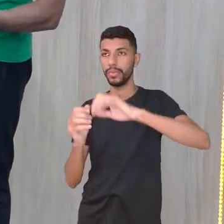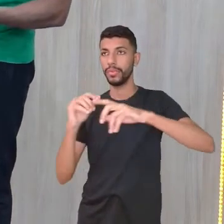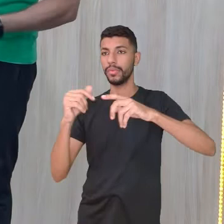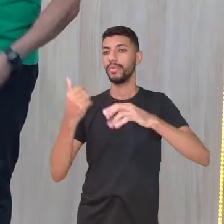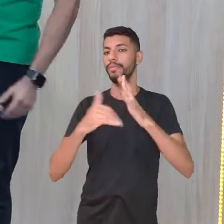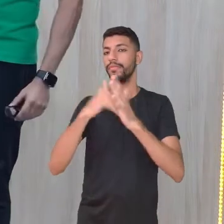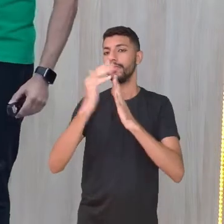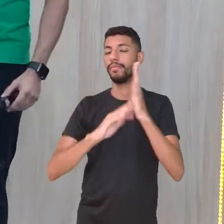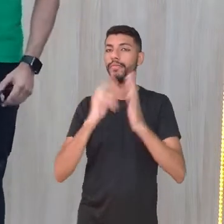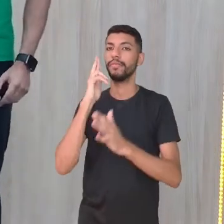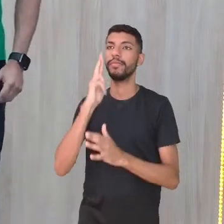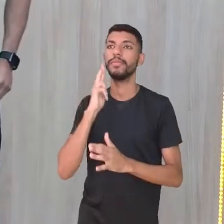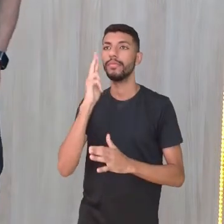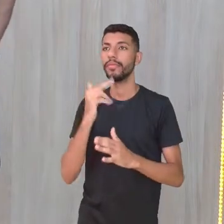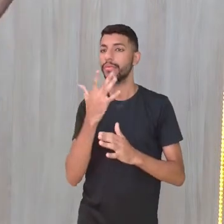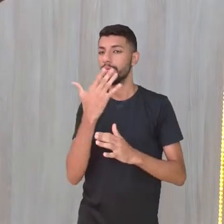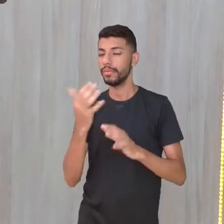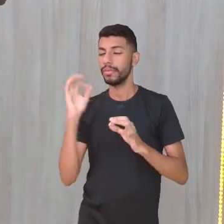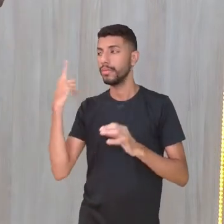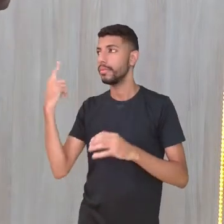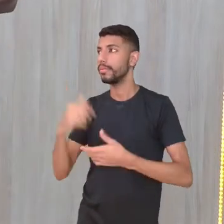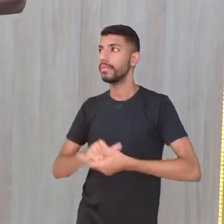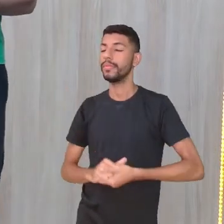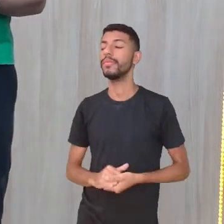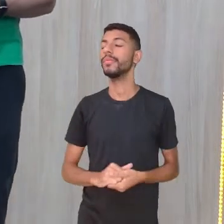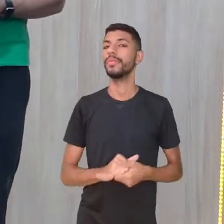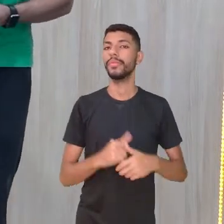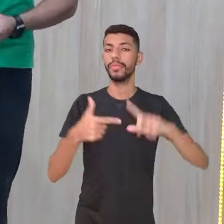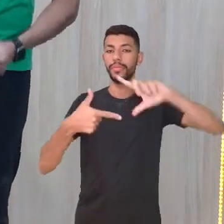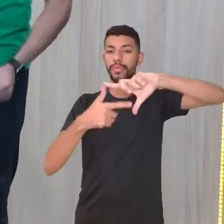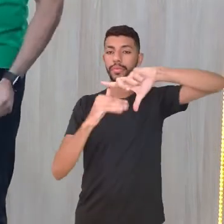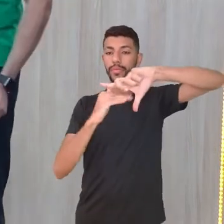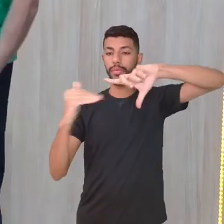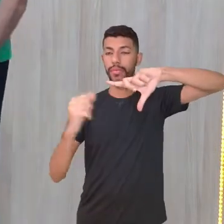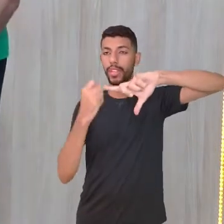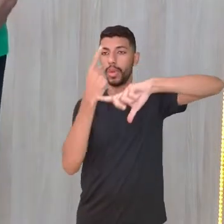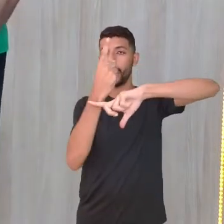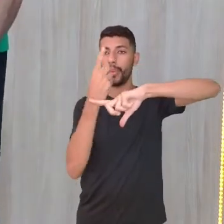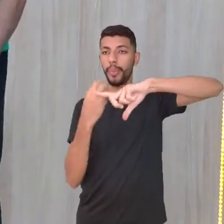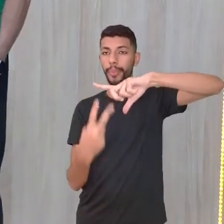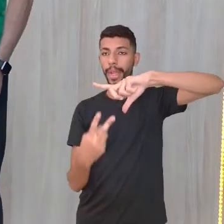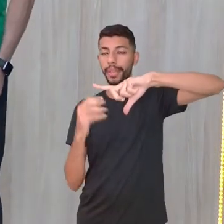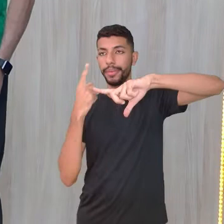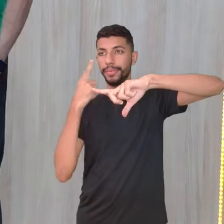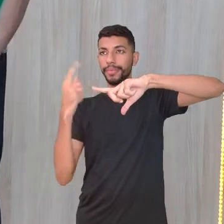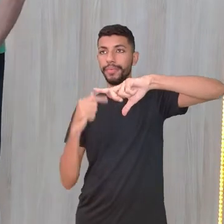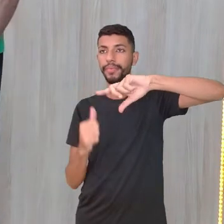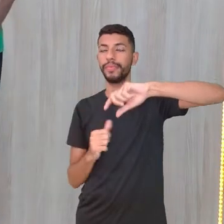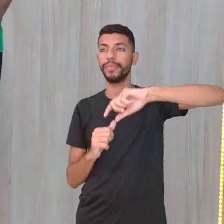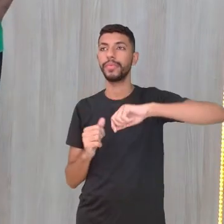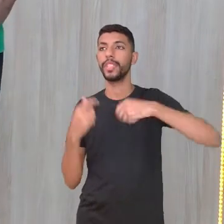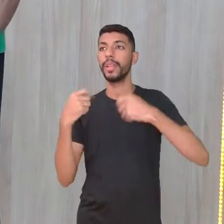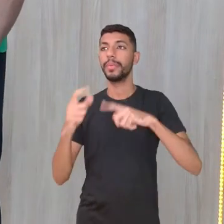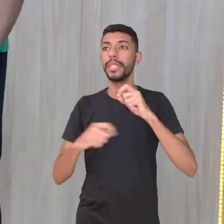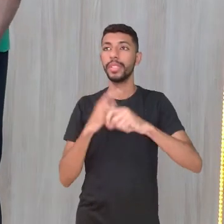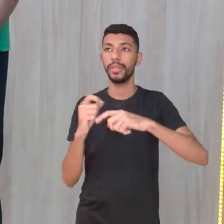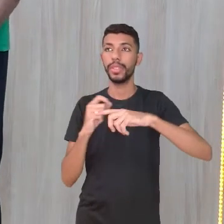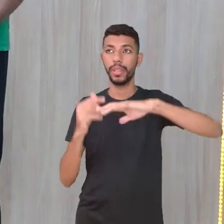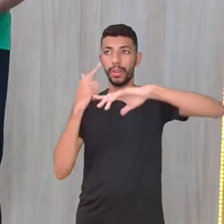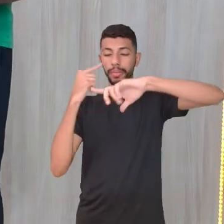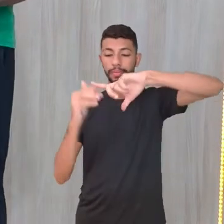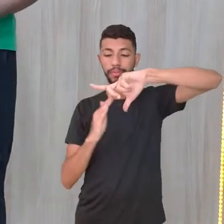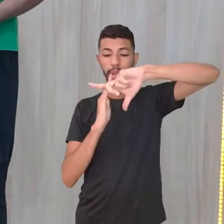rosa esse pedacinho aí, 1/2. Agora, o que é que eu tenho que fazer aí? Eu tenho que pegar esse 1/2 e dividir ele aí